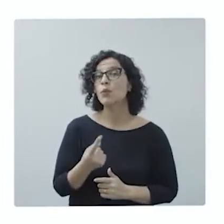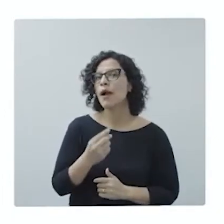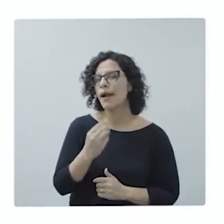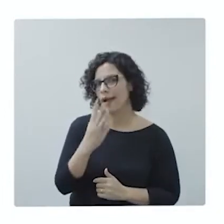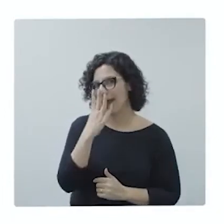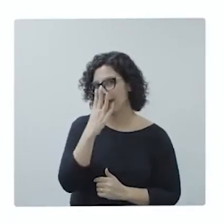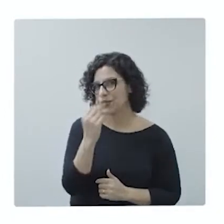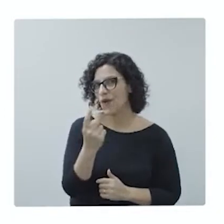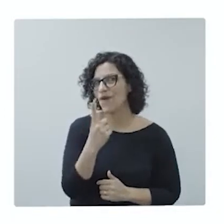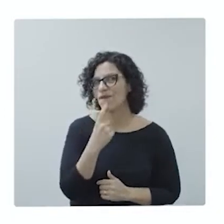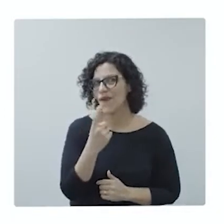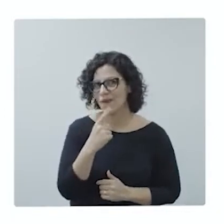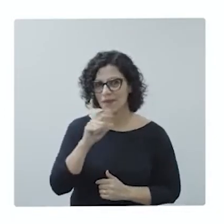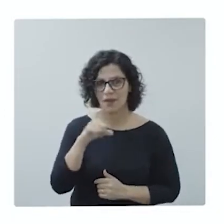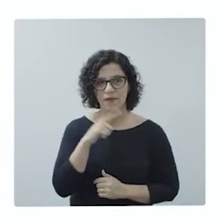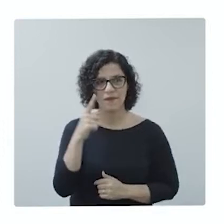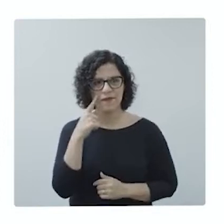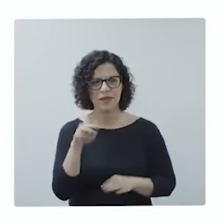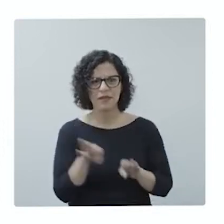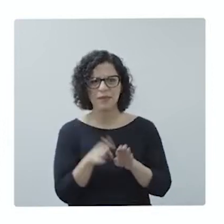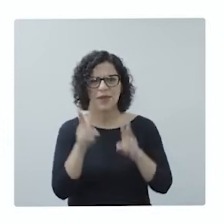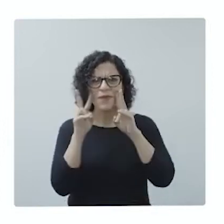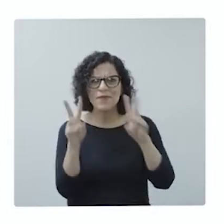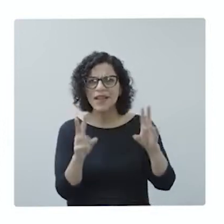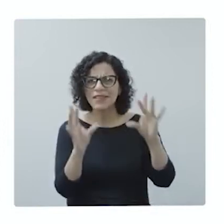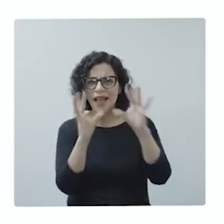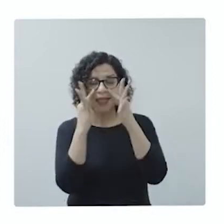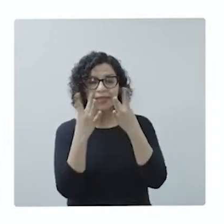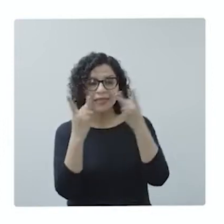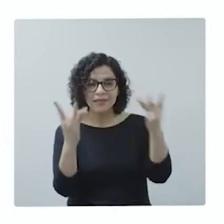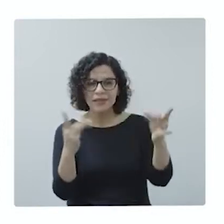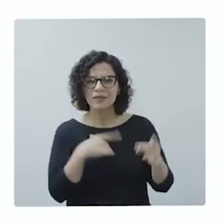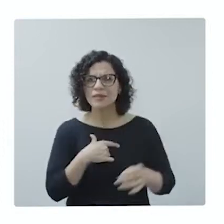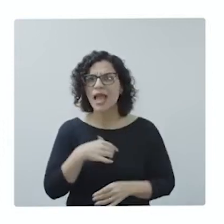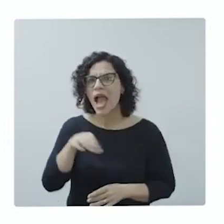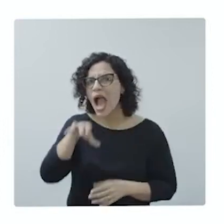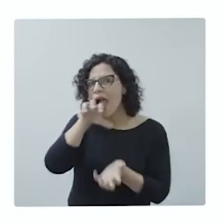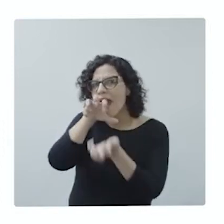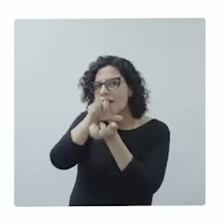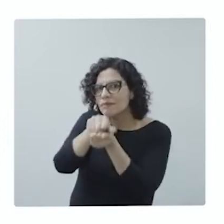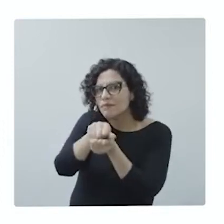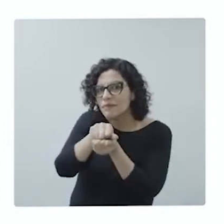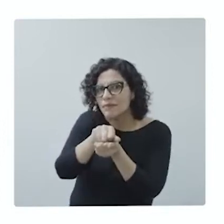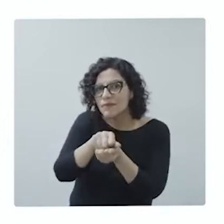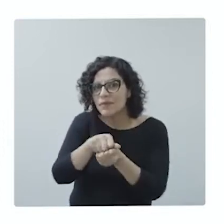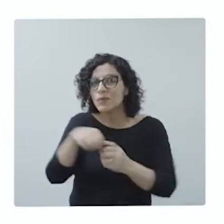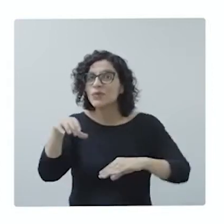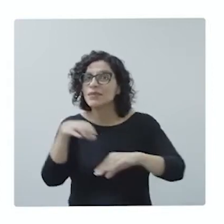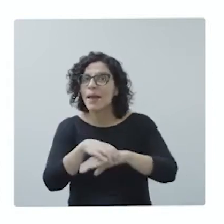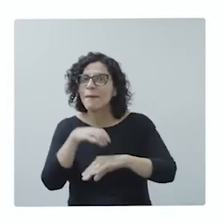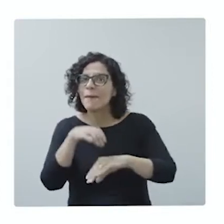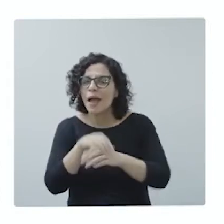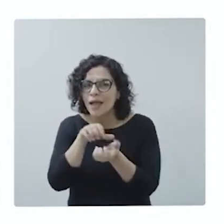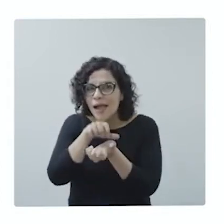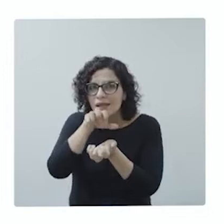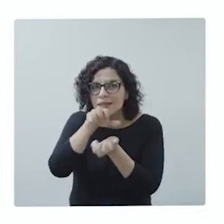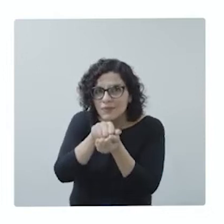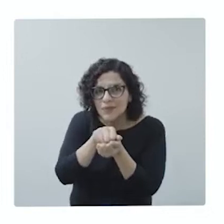de uma raposa. E olhe, repare, olhe bem com atenção. O que que ela tem na boca dela?